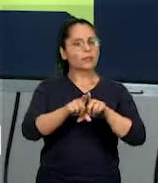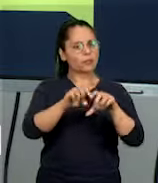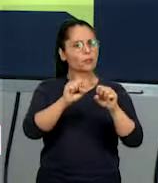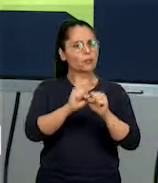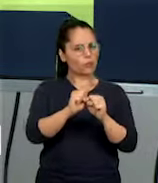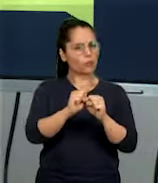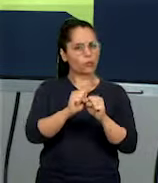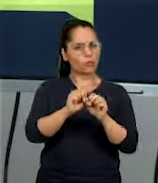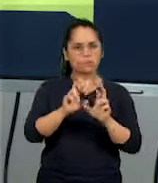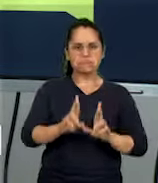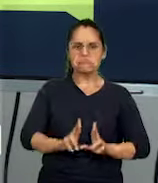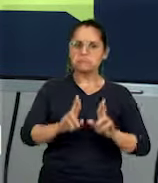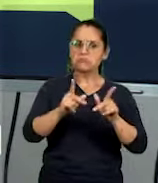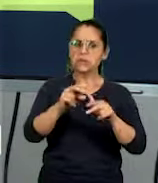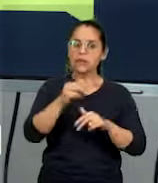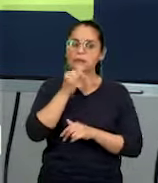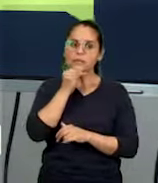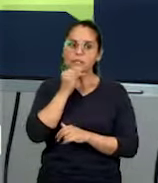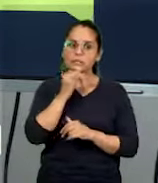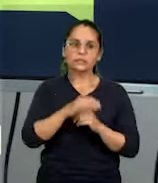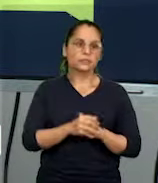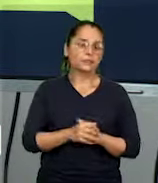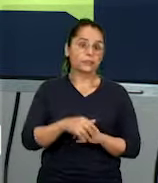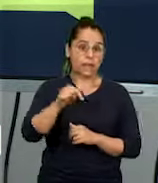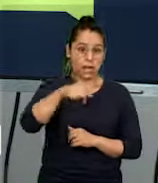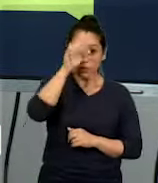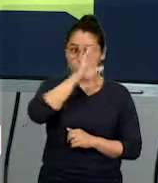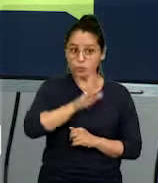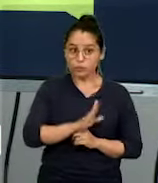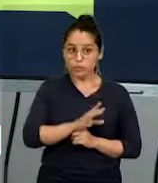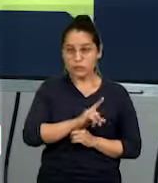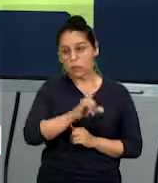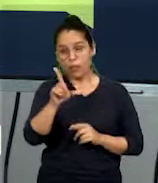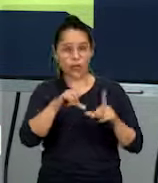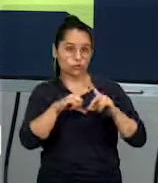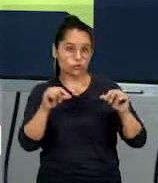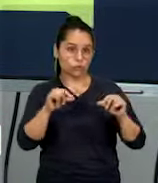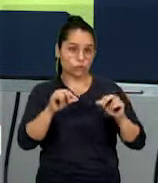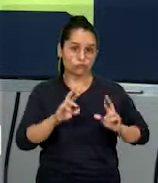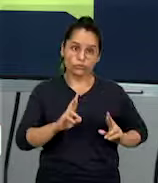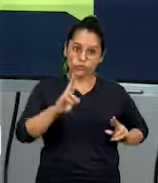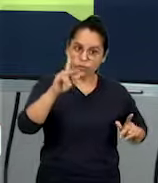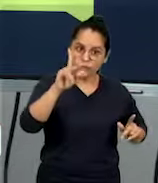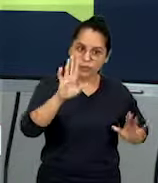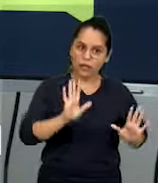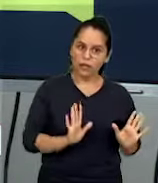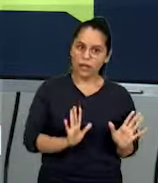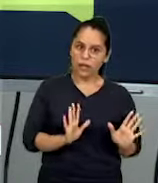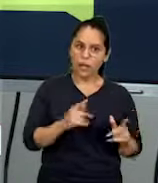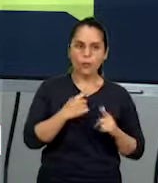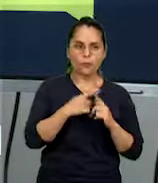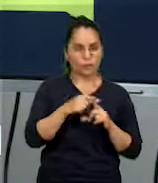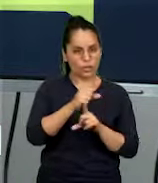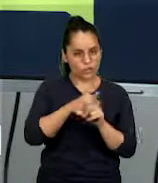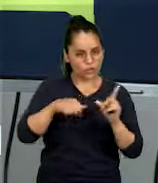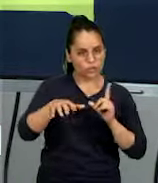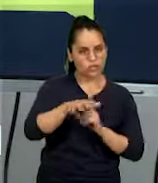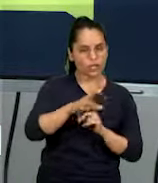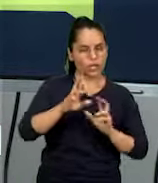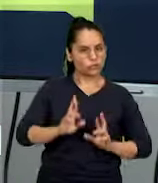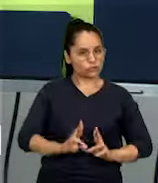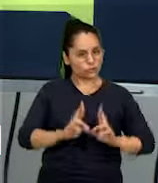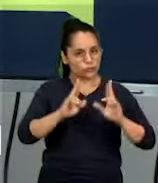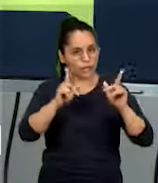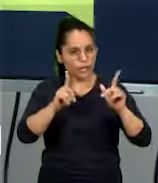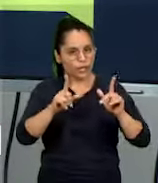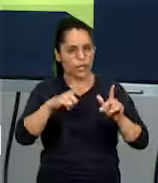podem ser diferentes, por exemplo, aqui no Brasil e lá no Japão, não vão ser iguais, porque são sociedades diferentes,